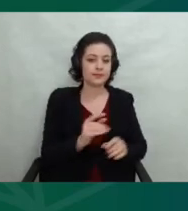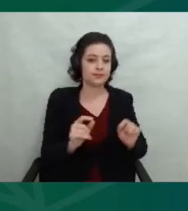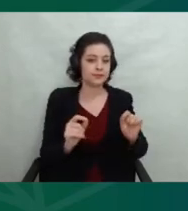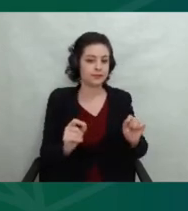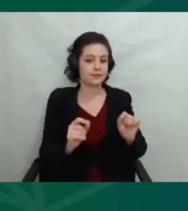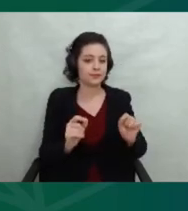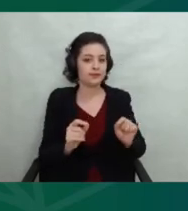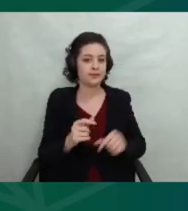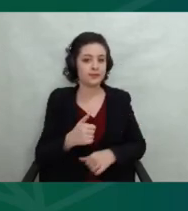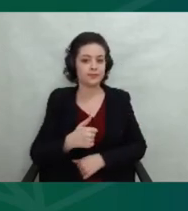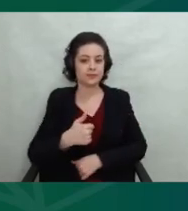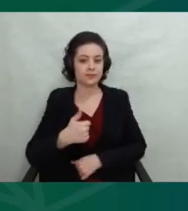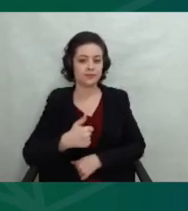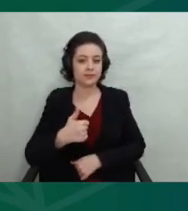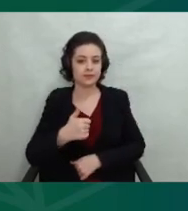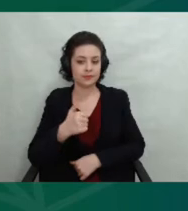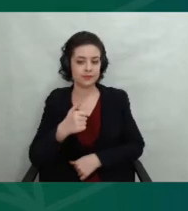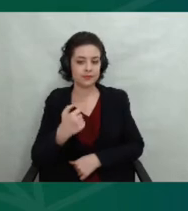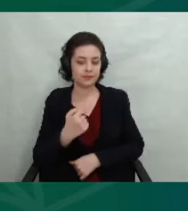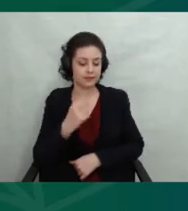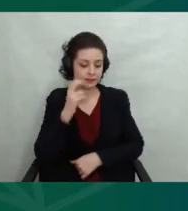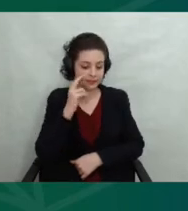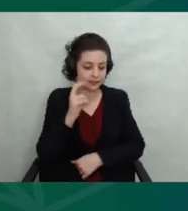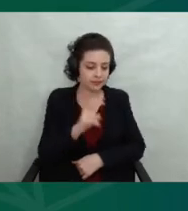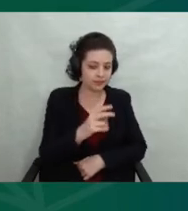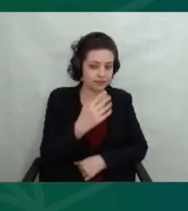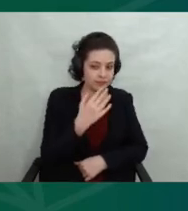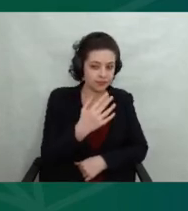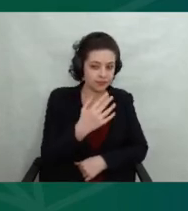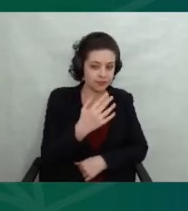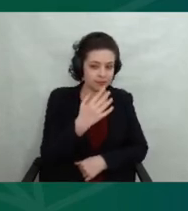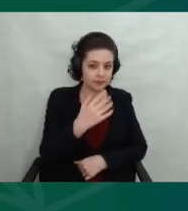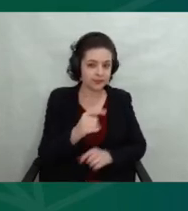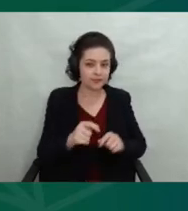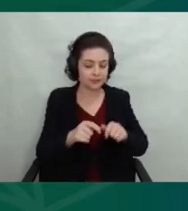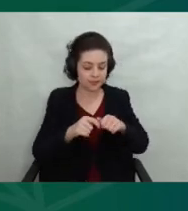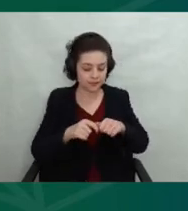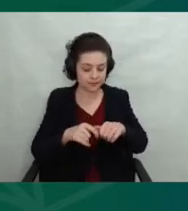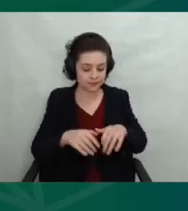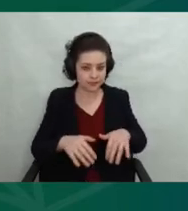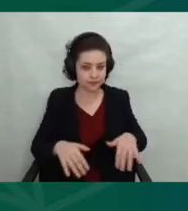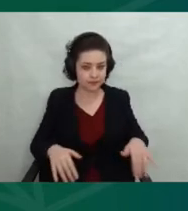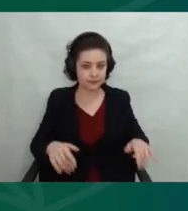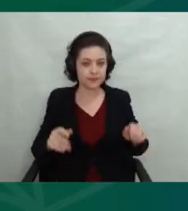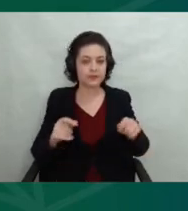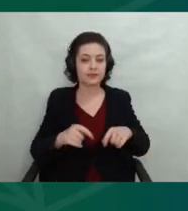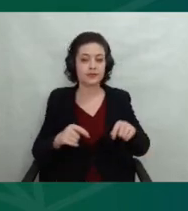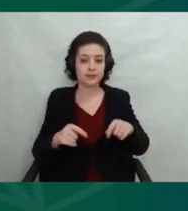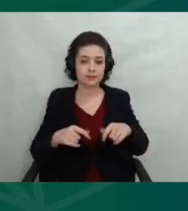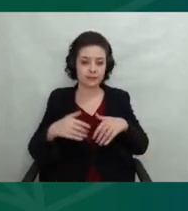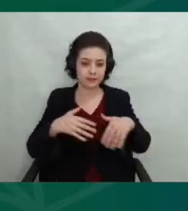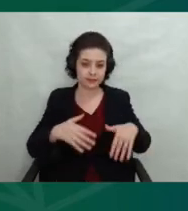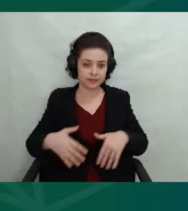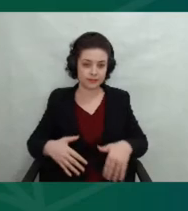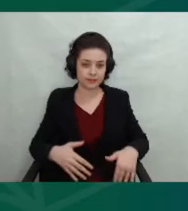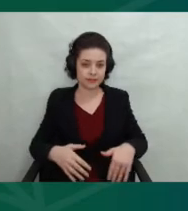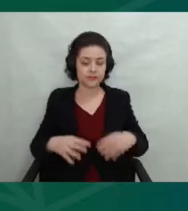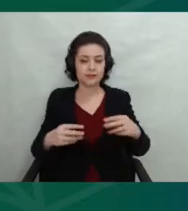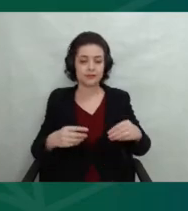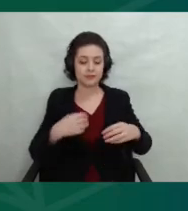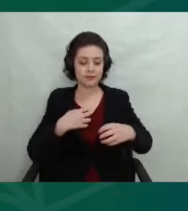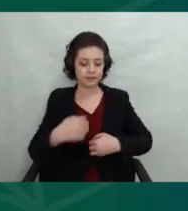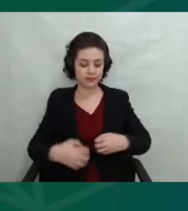Primeiro nós vimos que o corante era capaz de espalhar por todos os organismos e atingir vários órgãos. Quando o